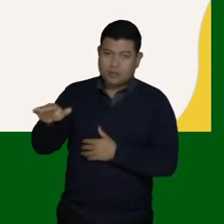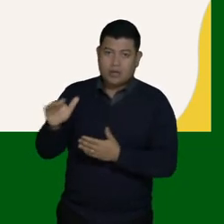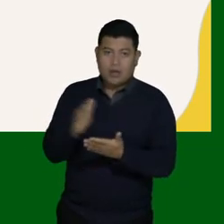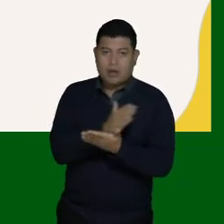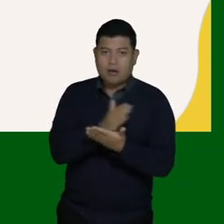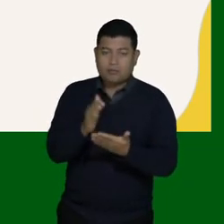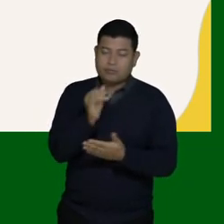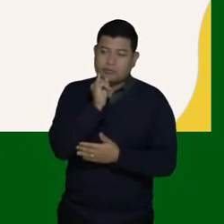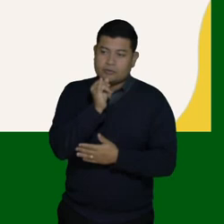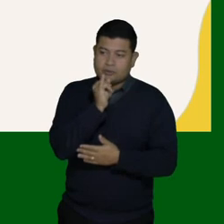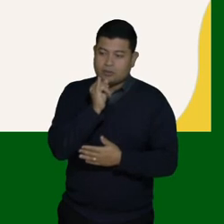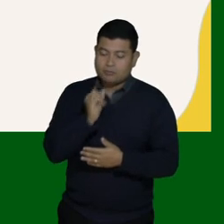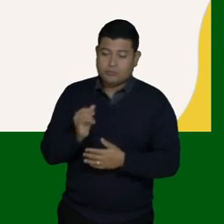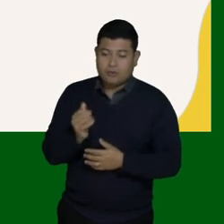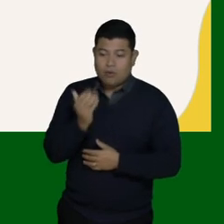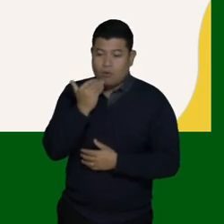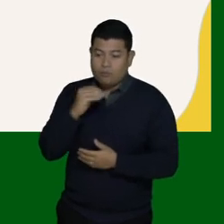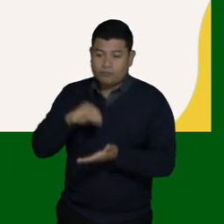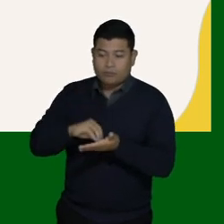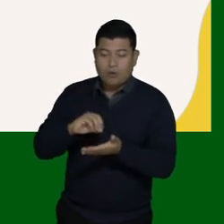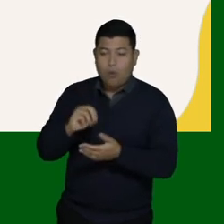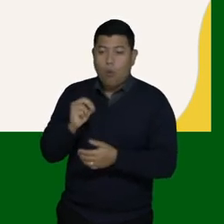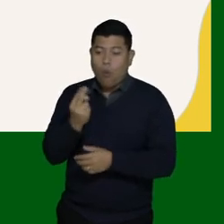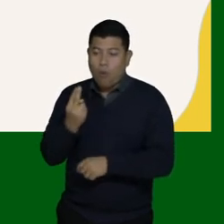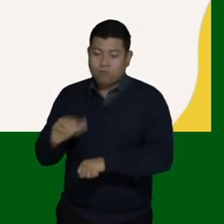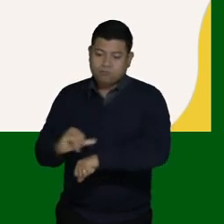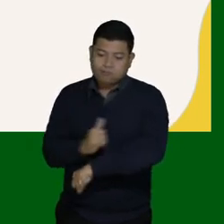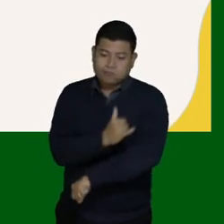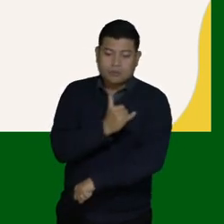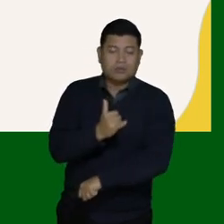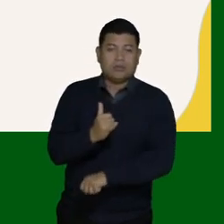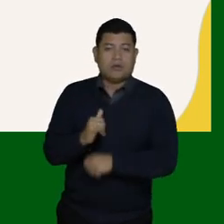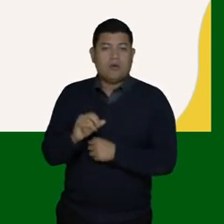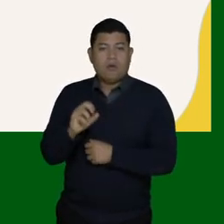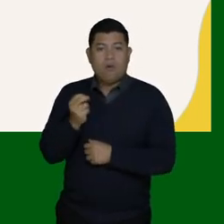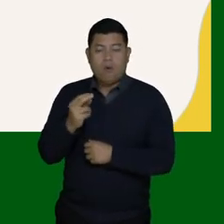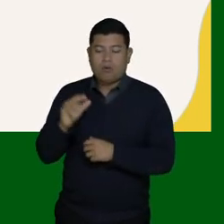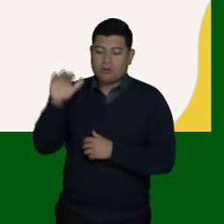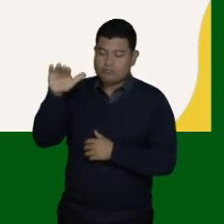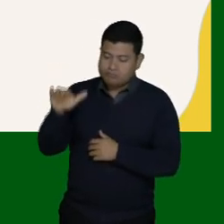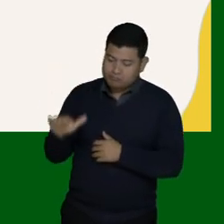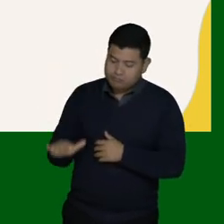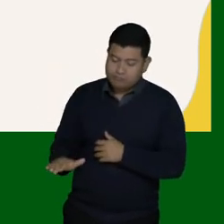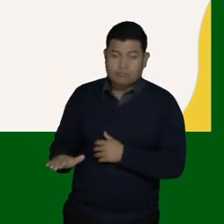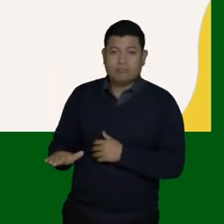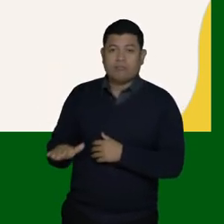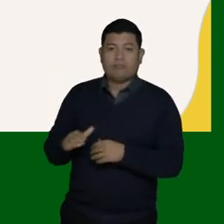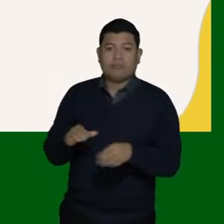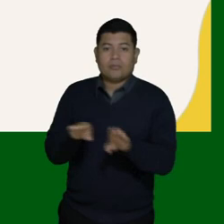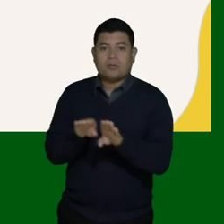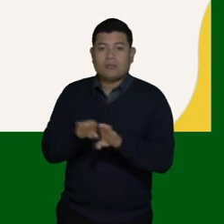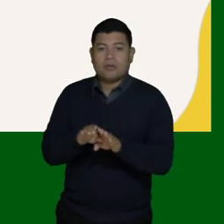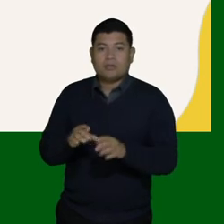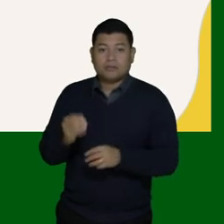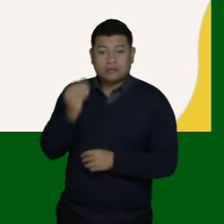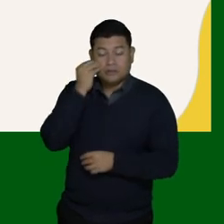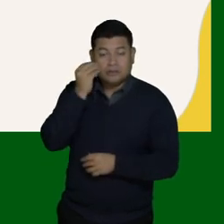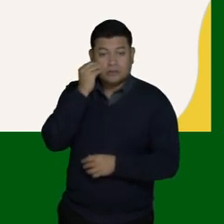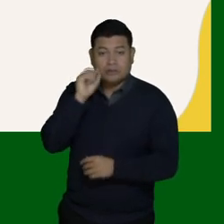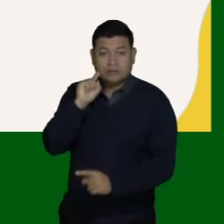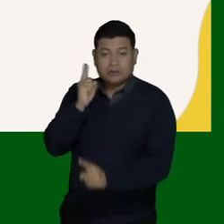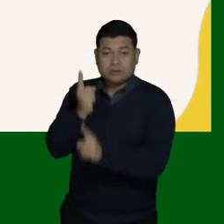desnutrição ou obesidade ou baixa estatura tenta identificar e reforçar a presença de agravo